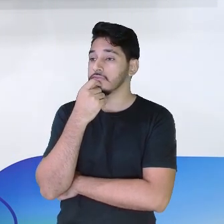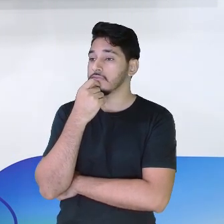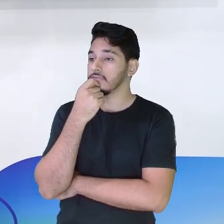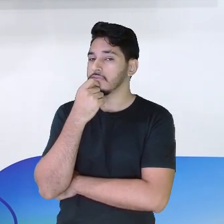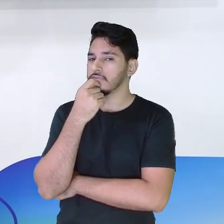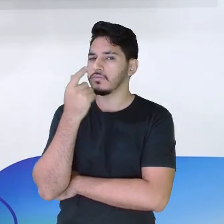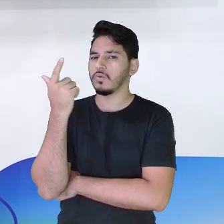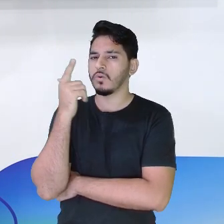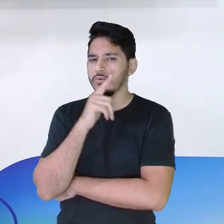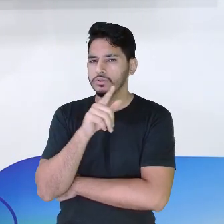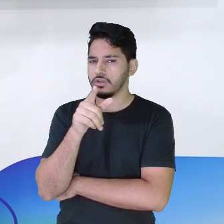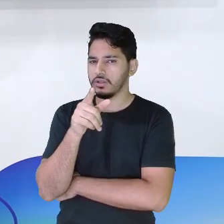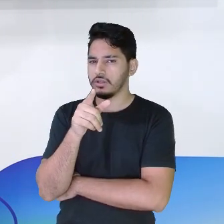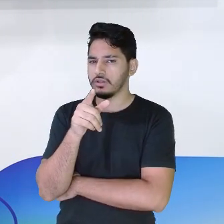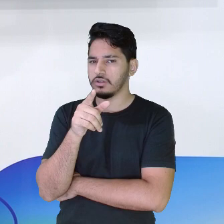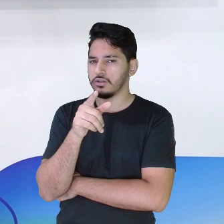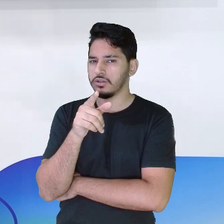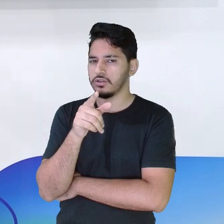Você consegue?